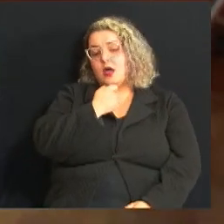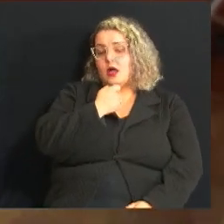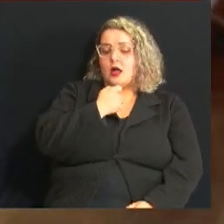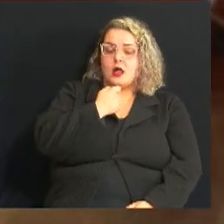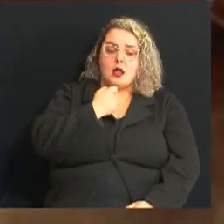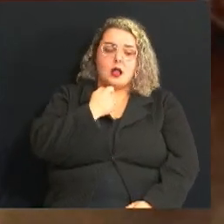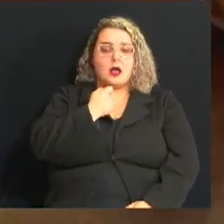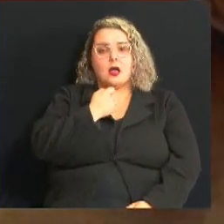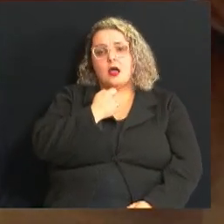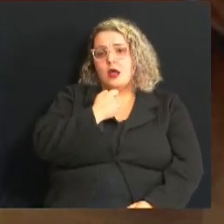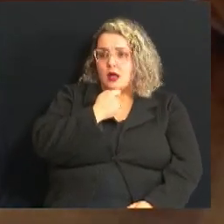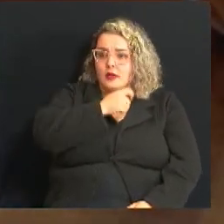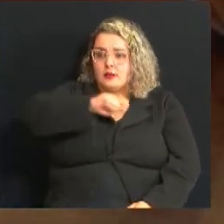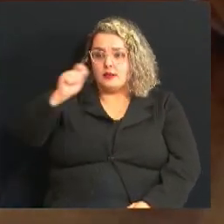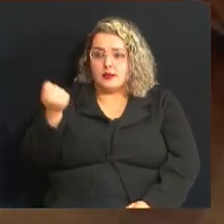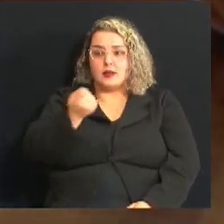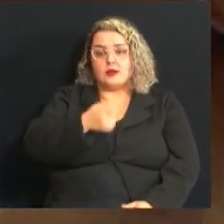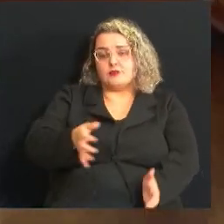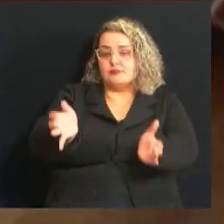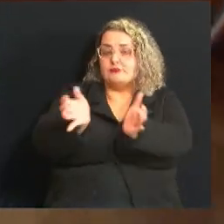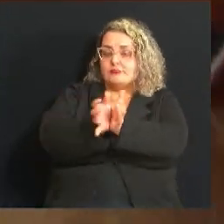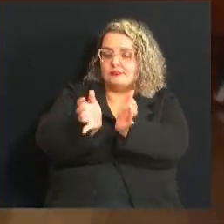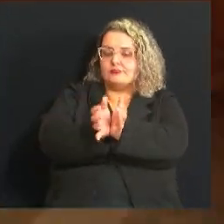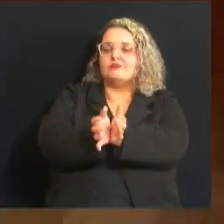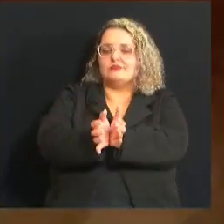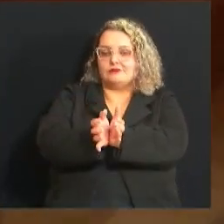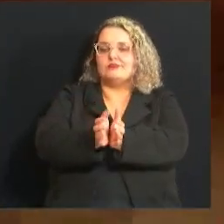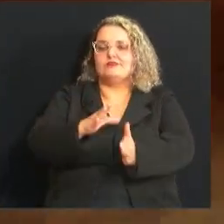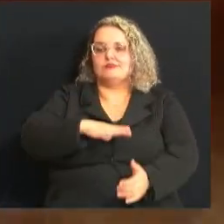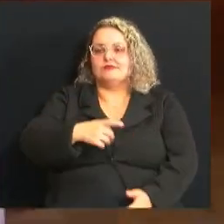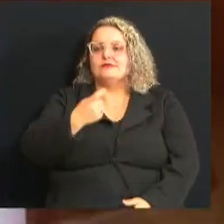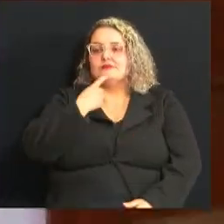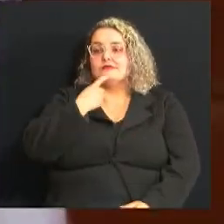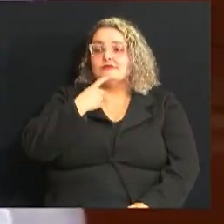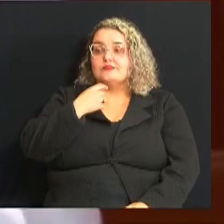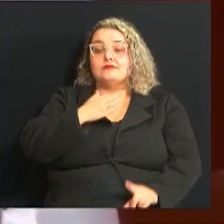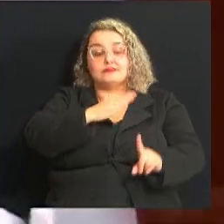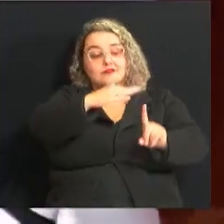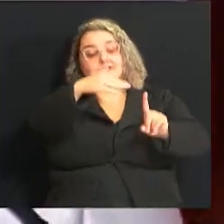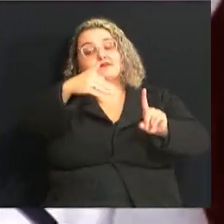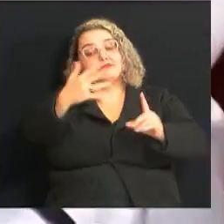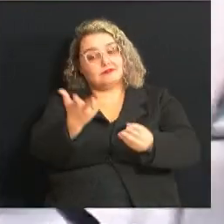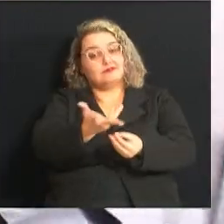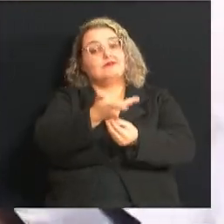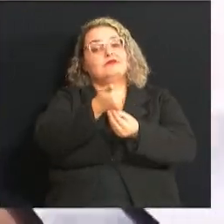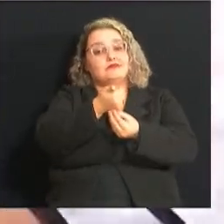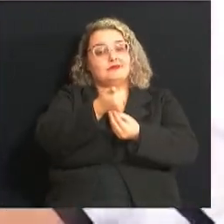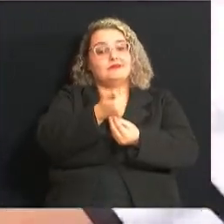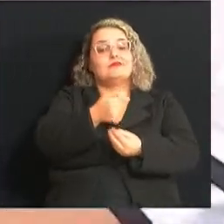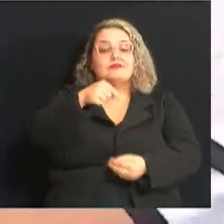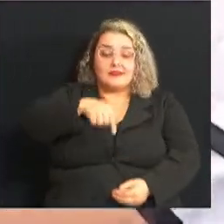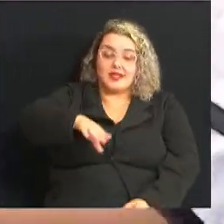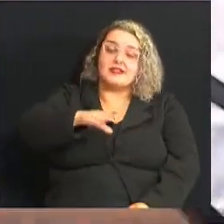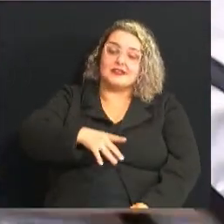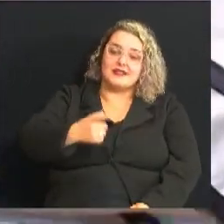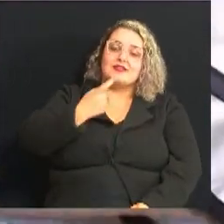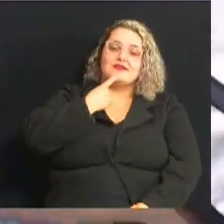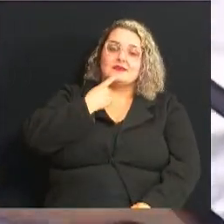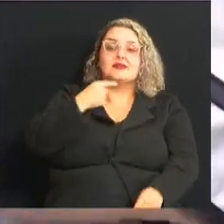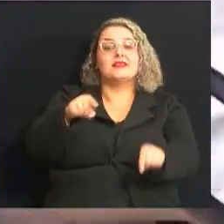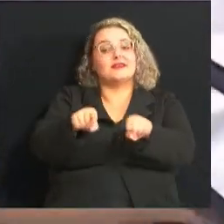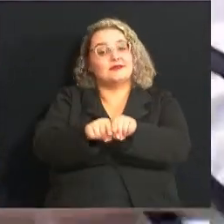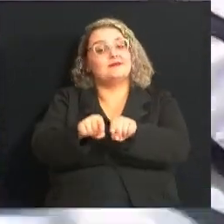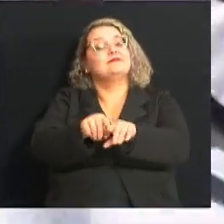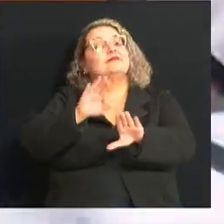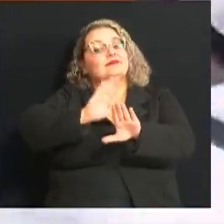para quem se destacou na produção ou divulgação de atividades artísticas da cidade e também por suas